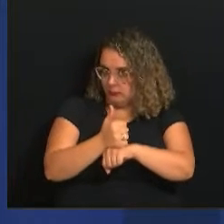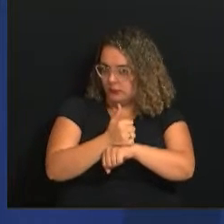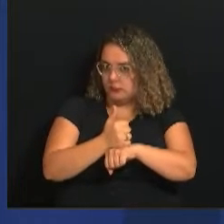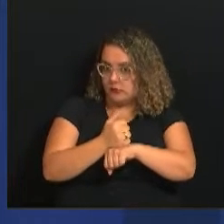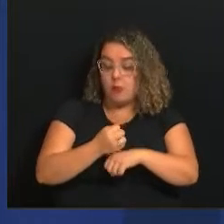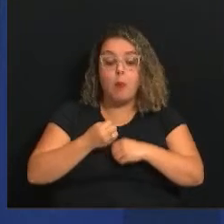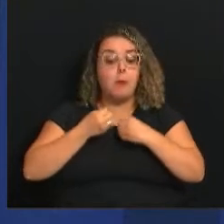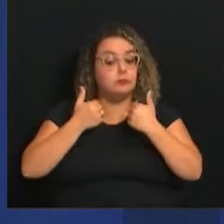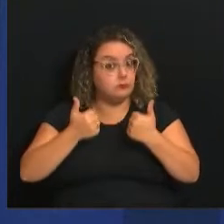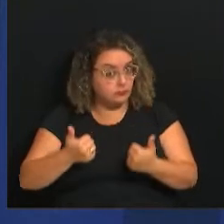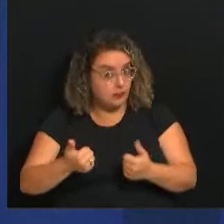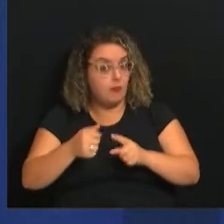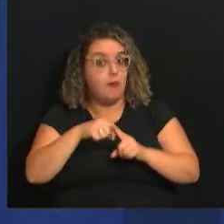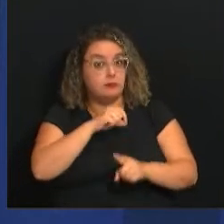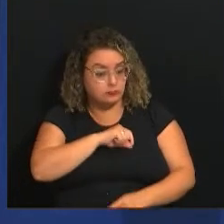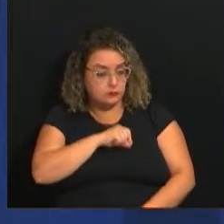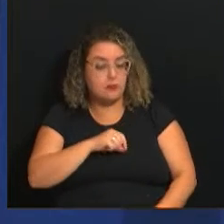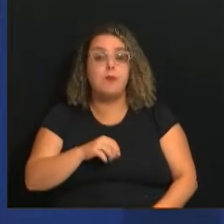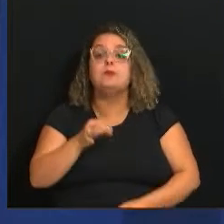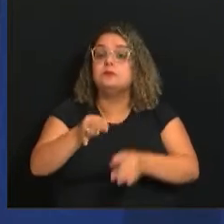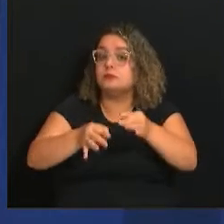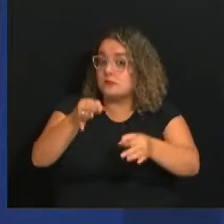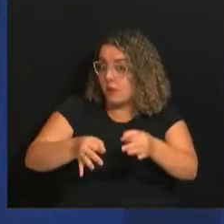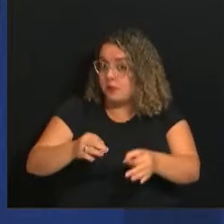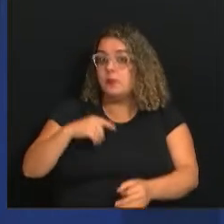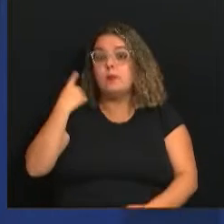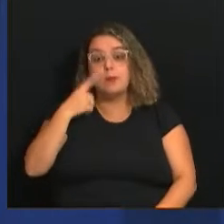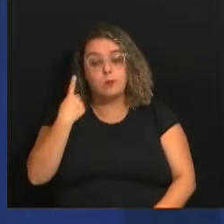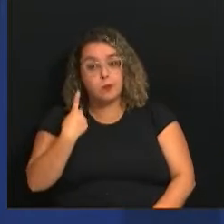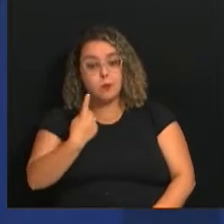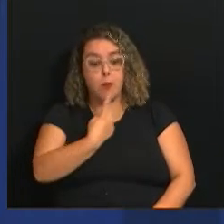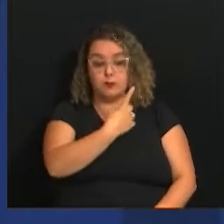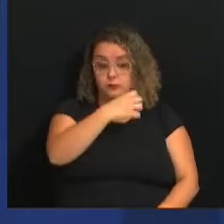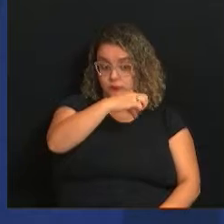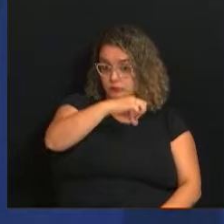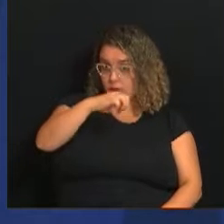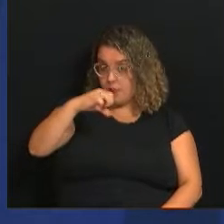se conviver com transtorno bipolar. Não saia daí.